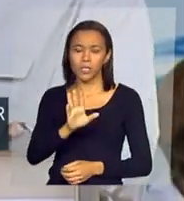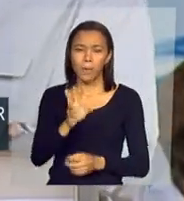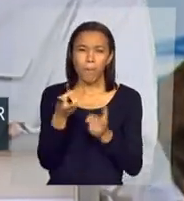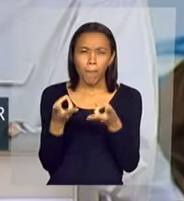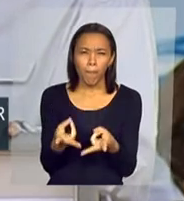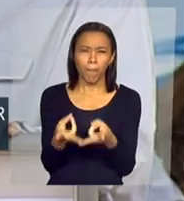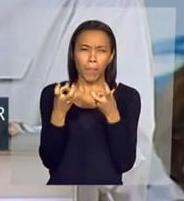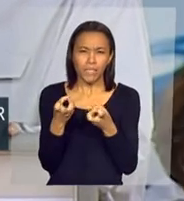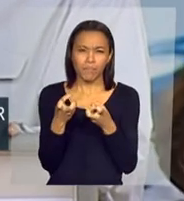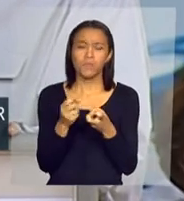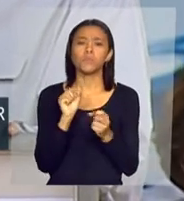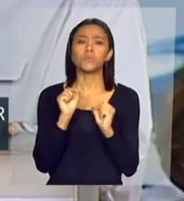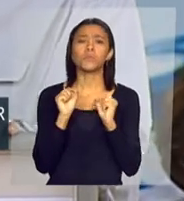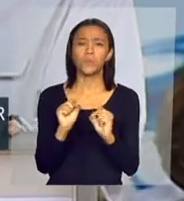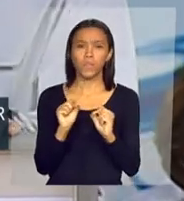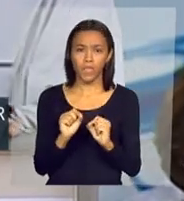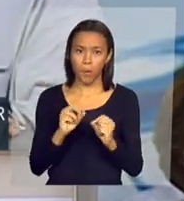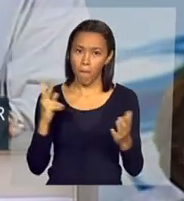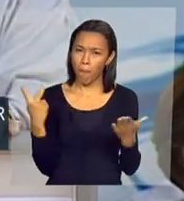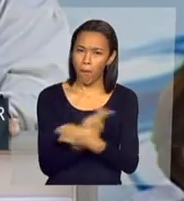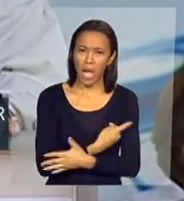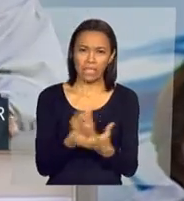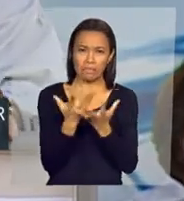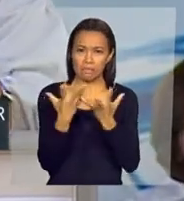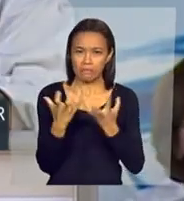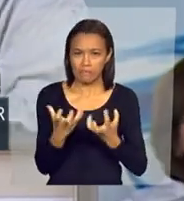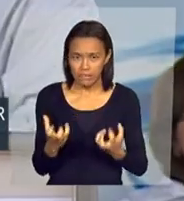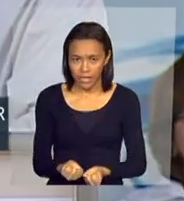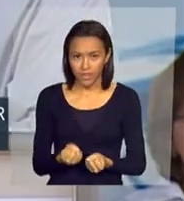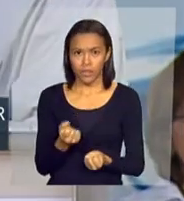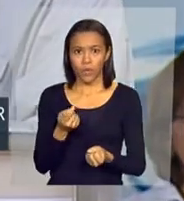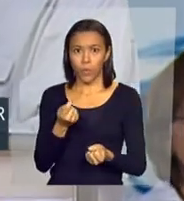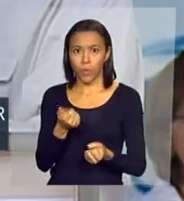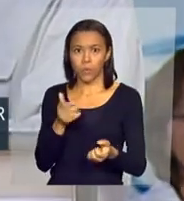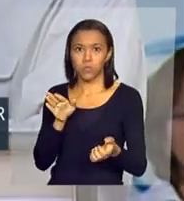diagnosticamos uma seca que estava para chegar,